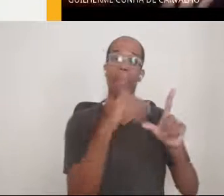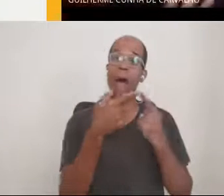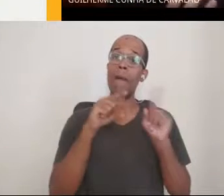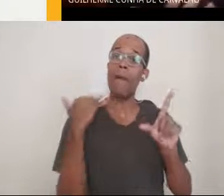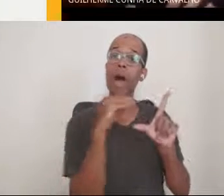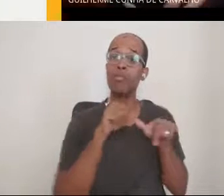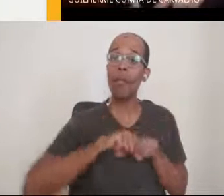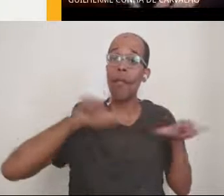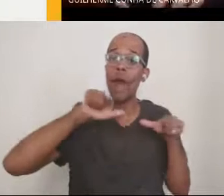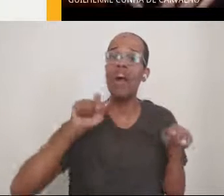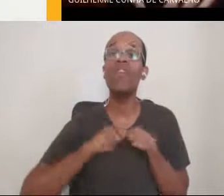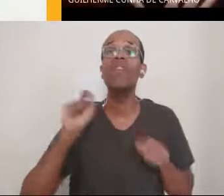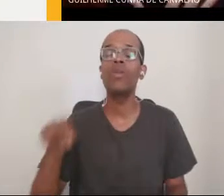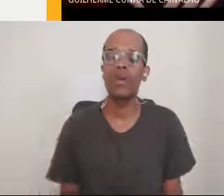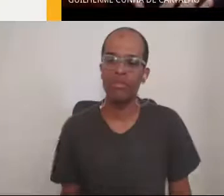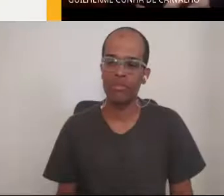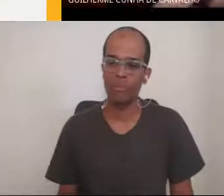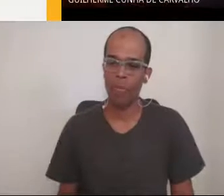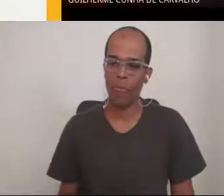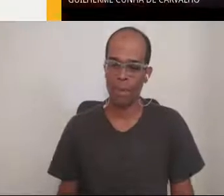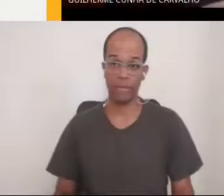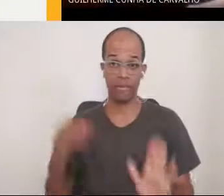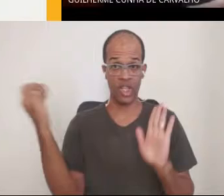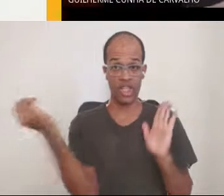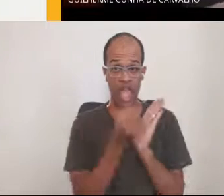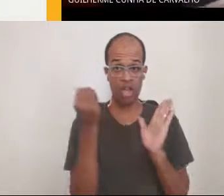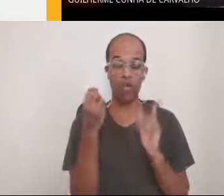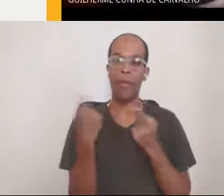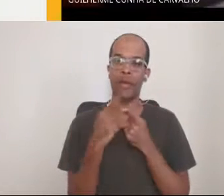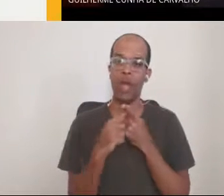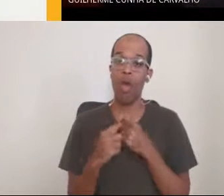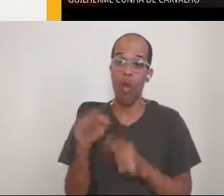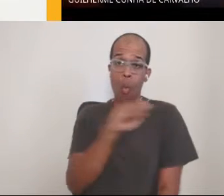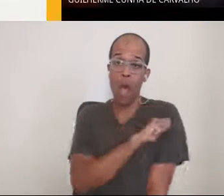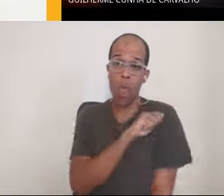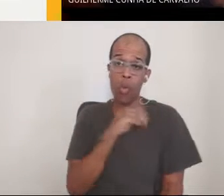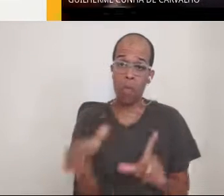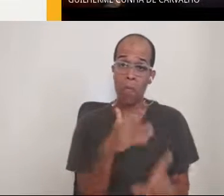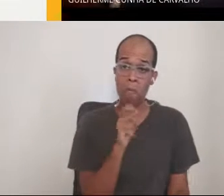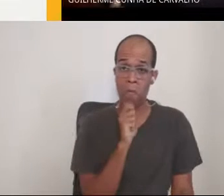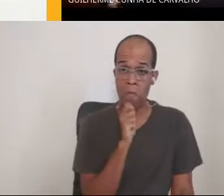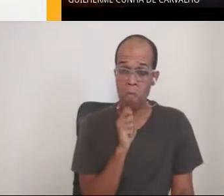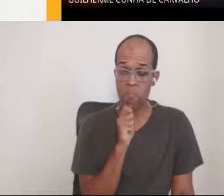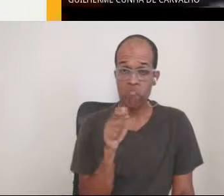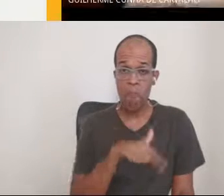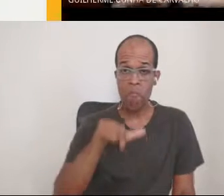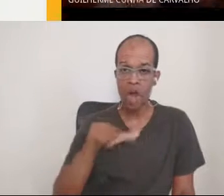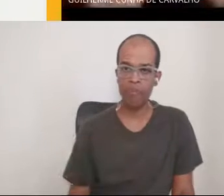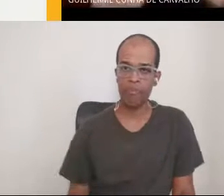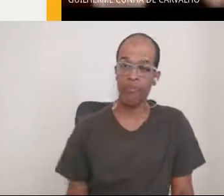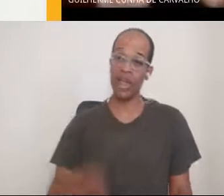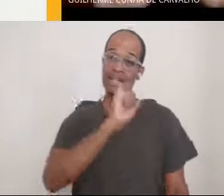branco. O que o professor faz nesse momento? Ele coloca 0, porque esse aluno está entregando em branco. Então, se você ainda no tablet do seu filho tiver